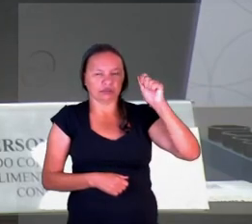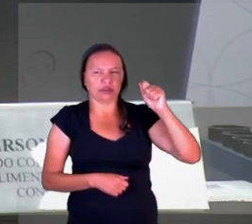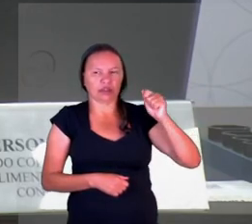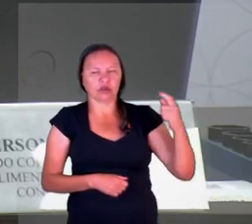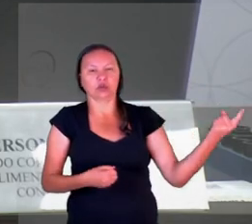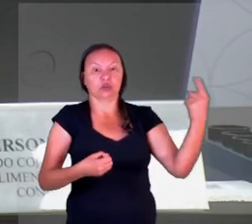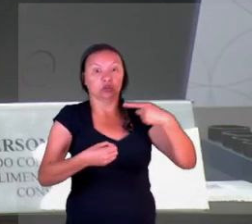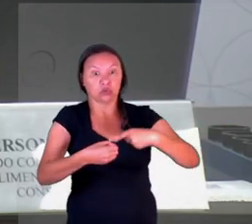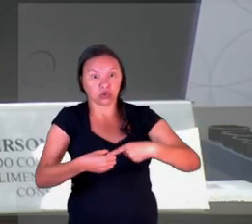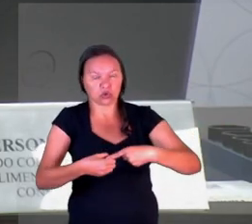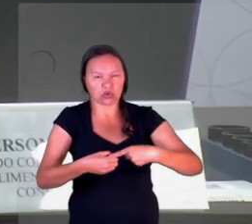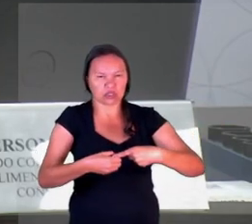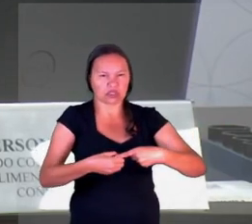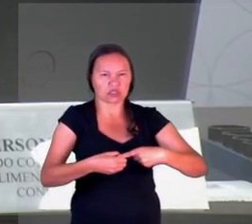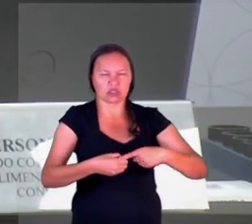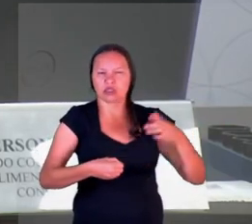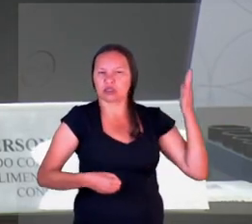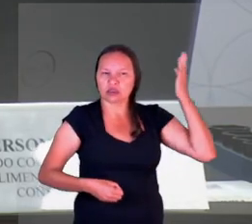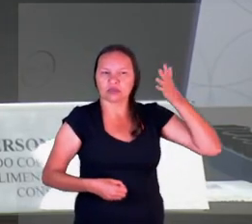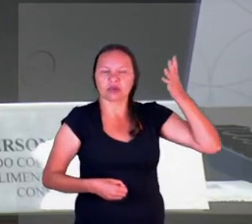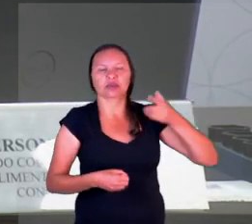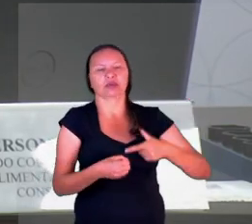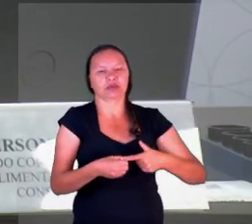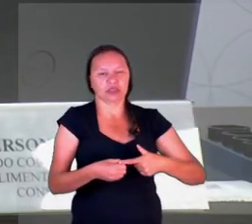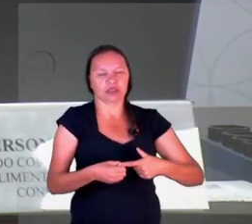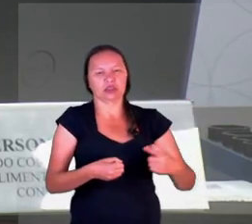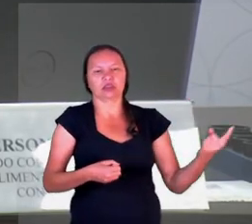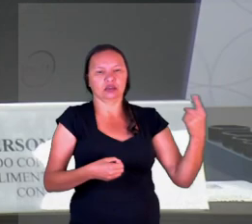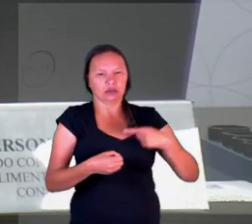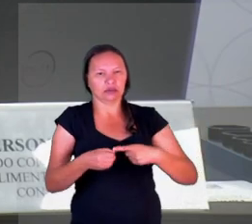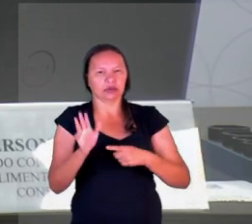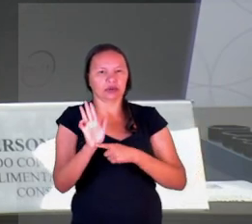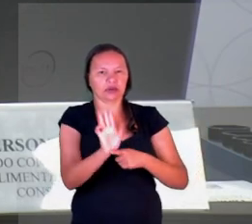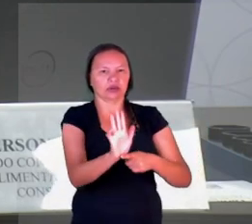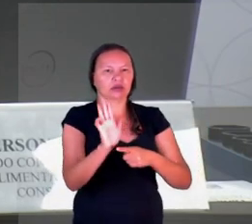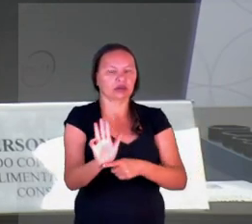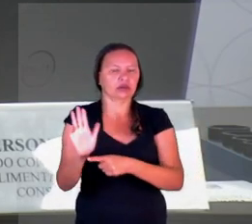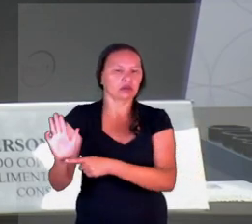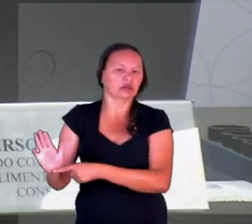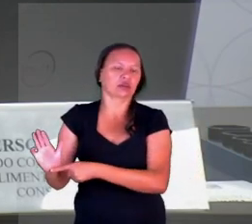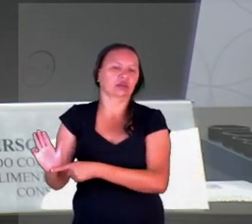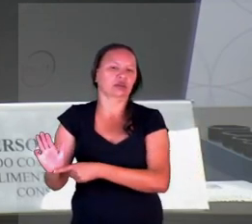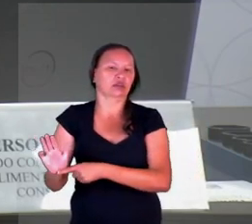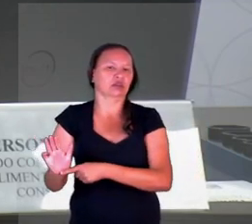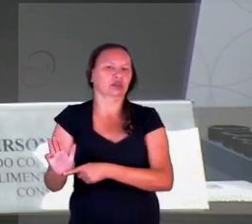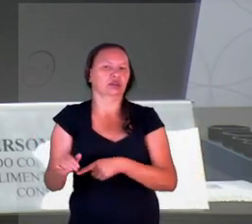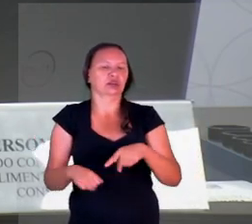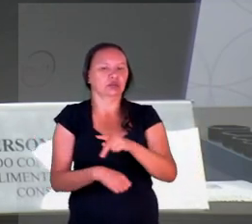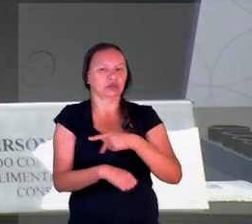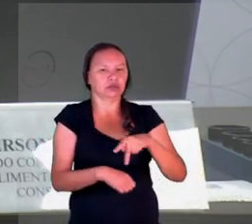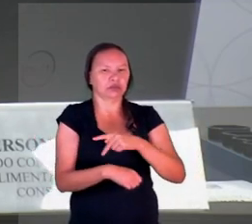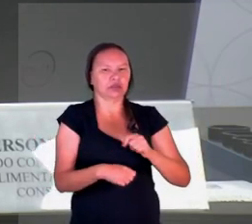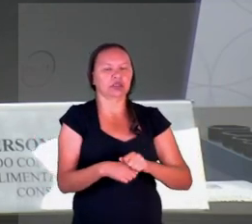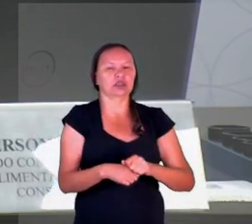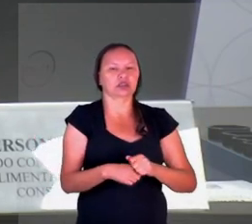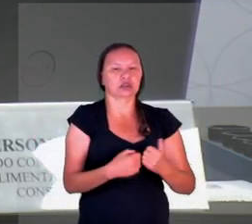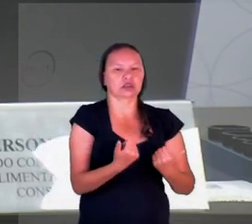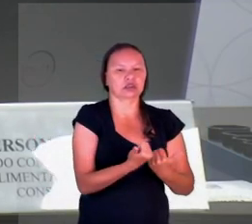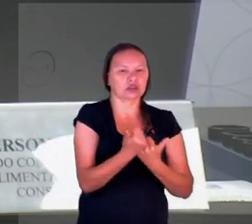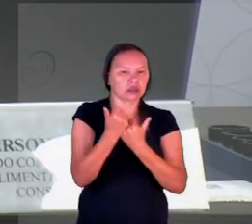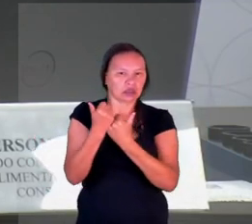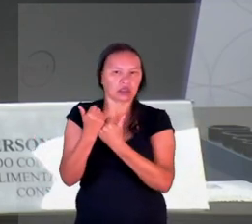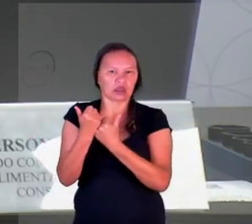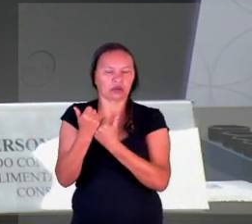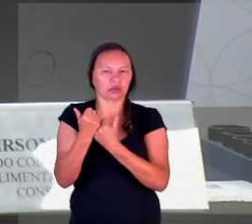apresentação e demonstra portanto essa sinergia das políticas de estado né que contribui para isso veja só não é preciso